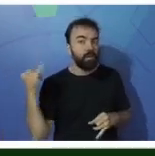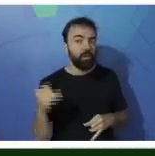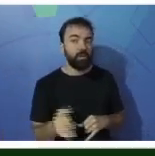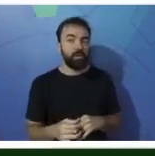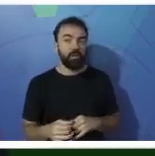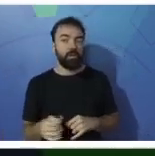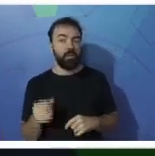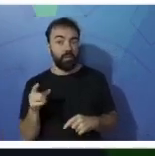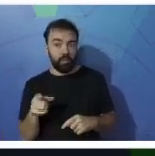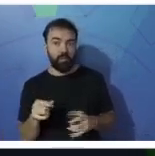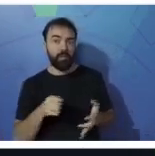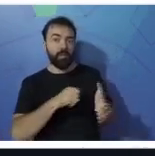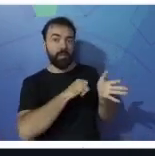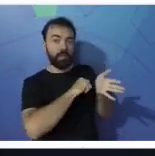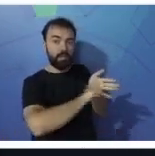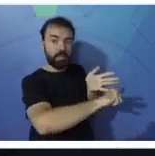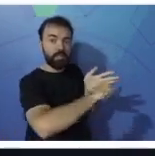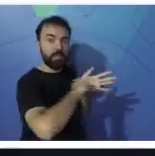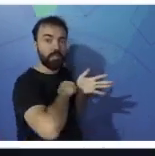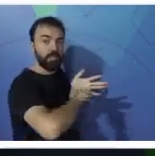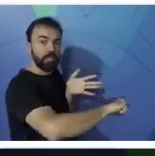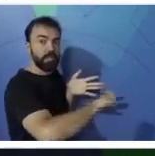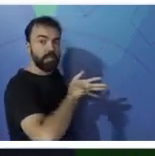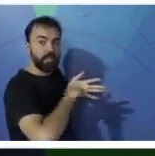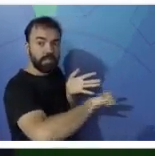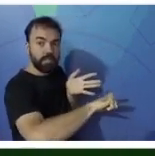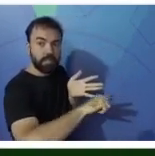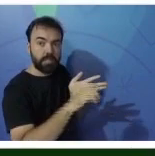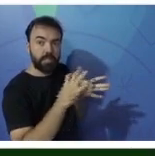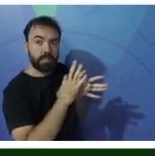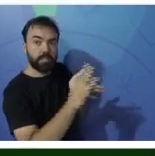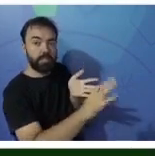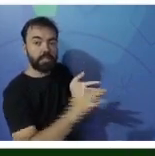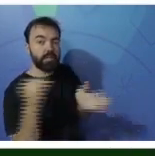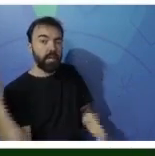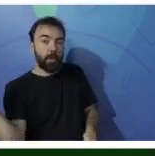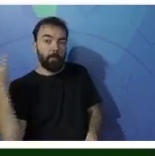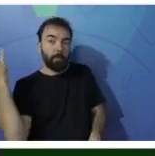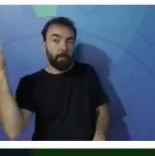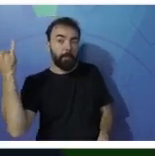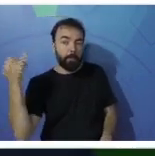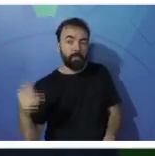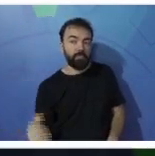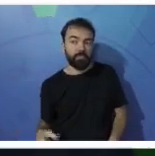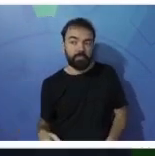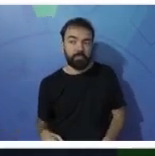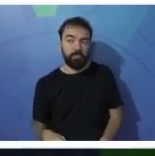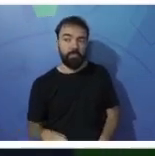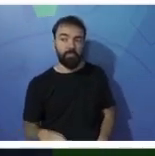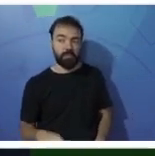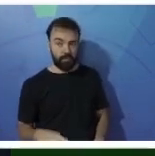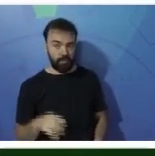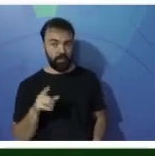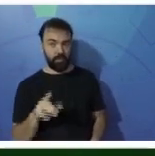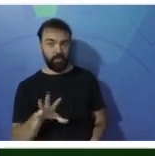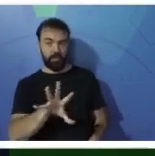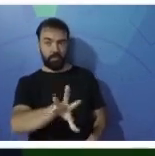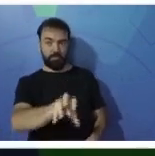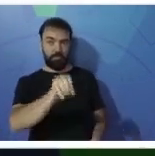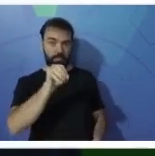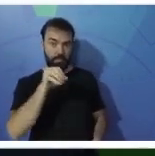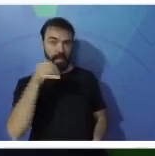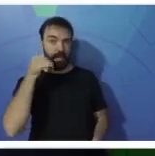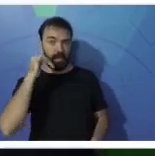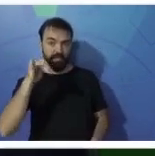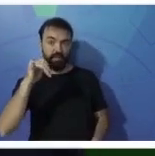estarem grifando as partes mais importantes do texto, tá? Para vocês saberem tirar informações desse